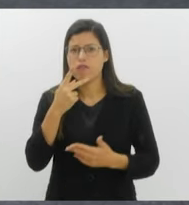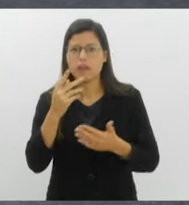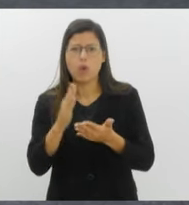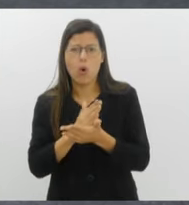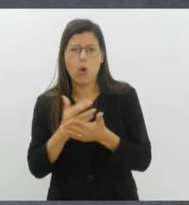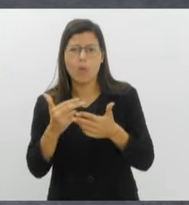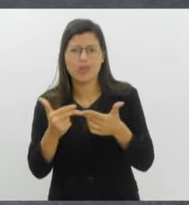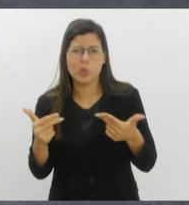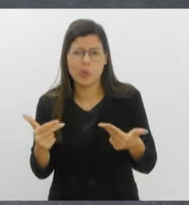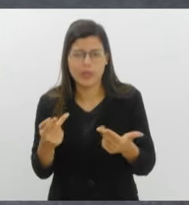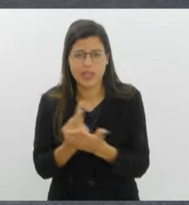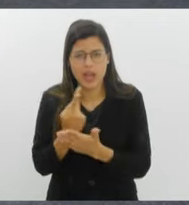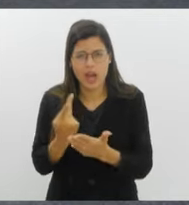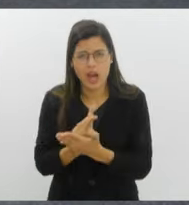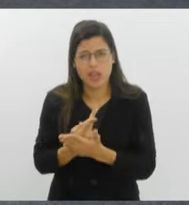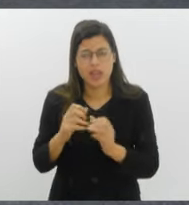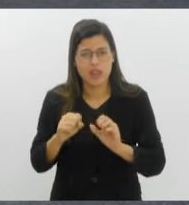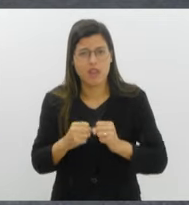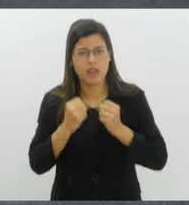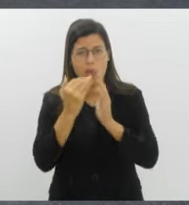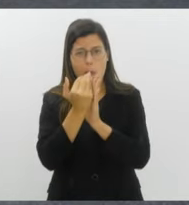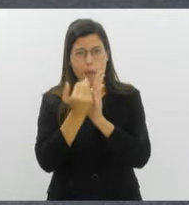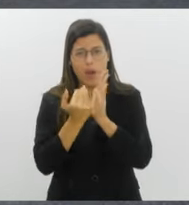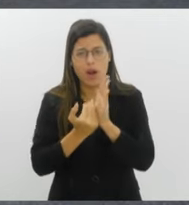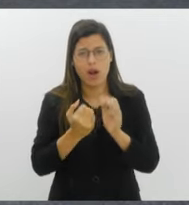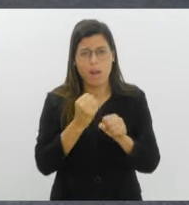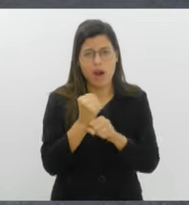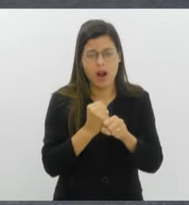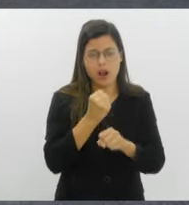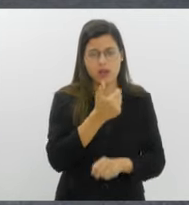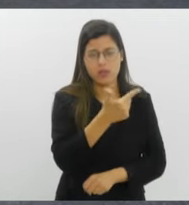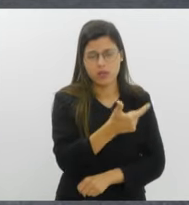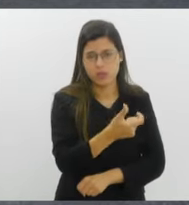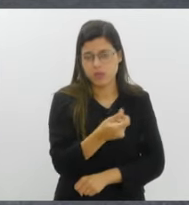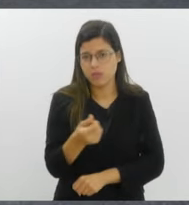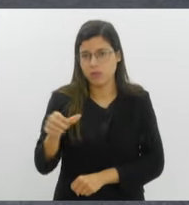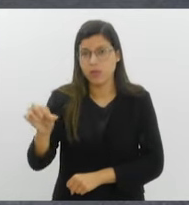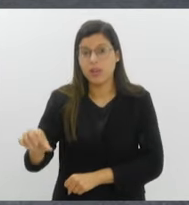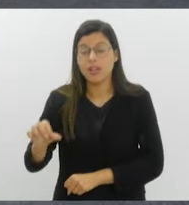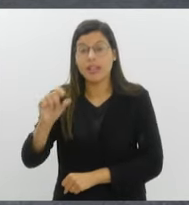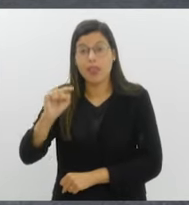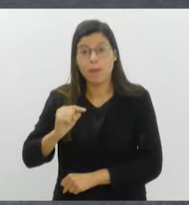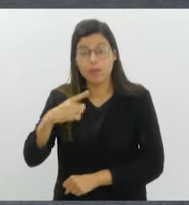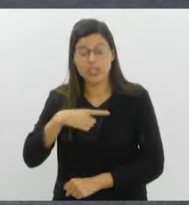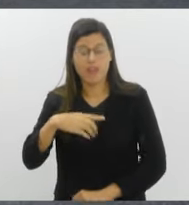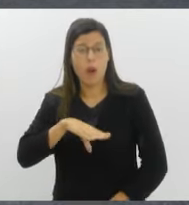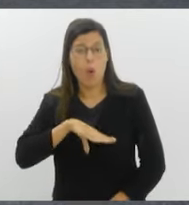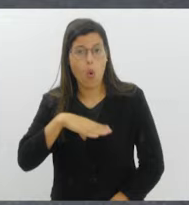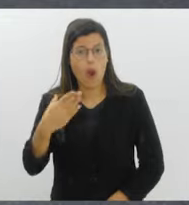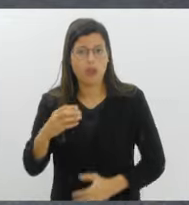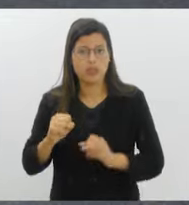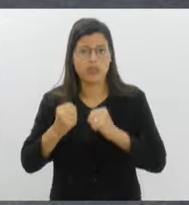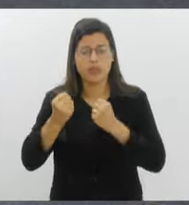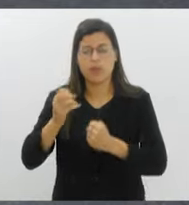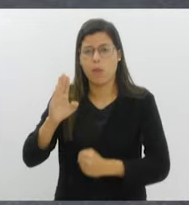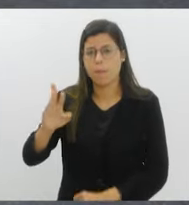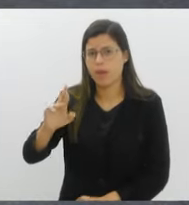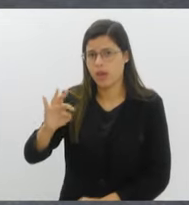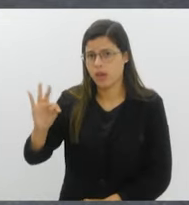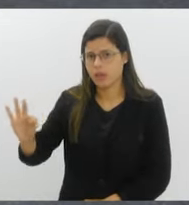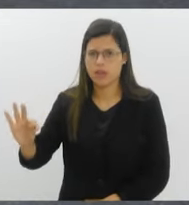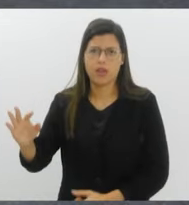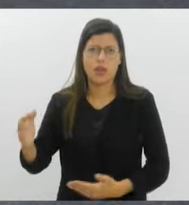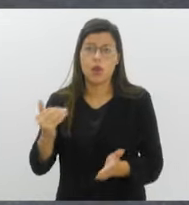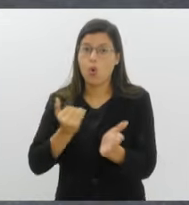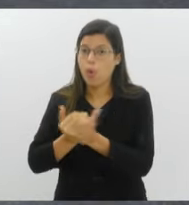de 2009, depois teve a pachorra de defender o BRT, um programa que começou errado porque deveria ser sobre